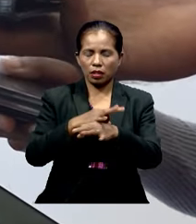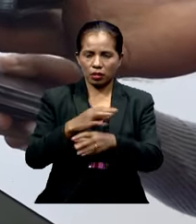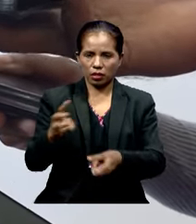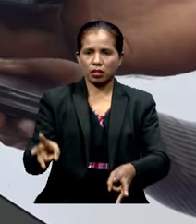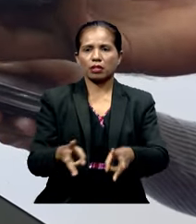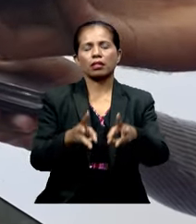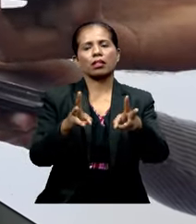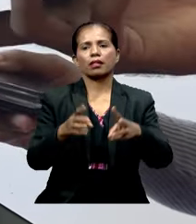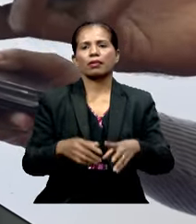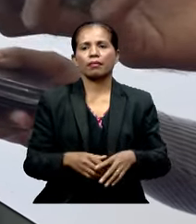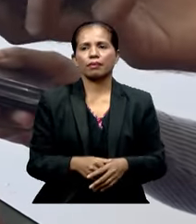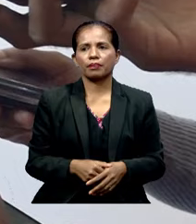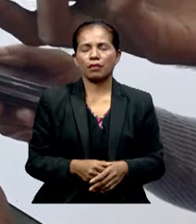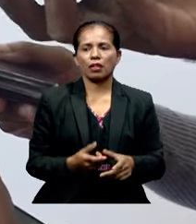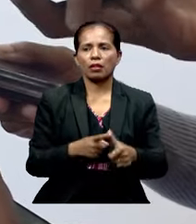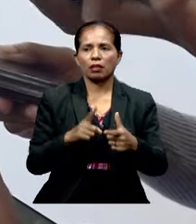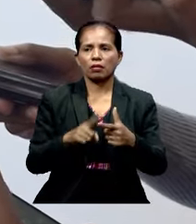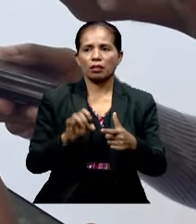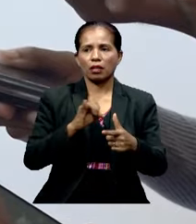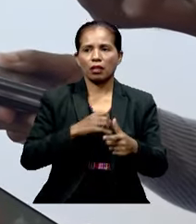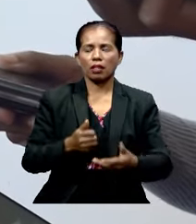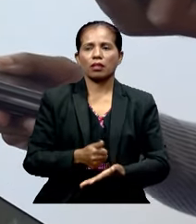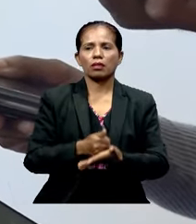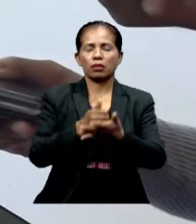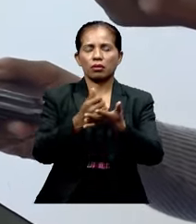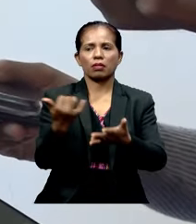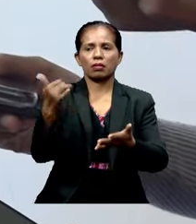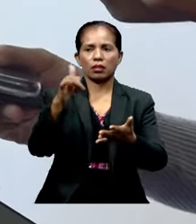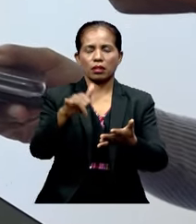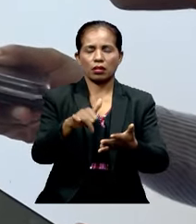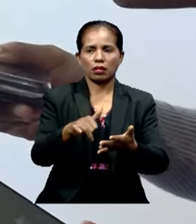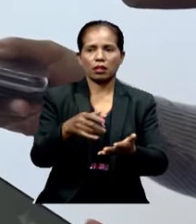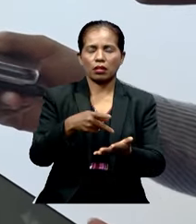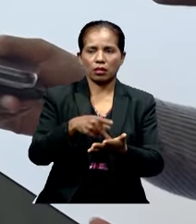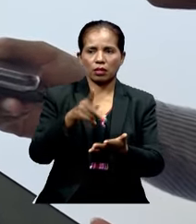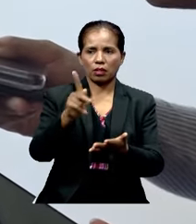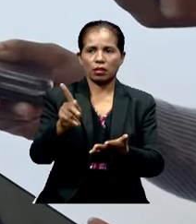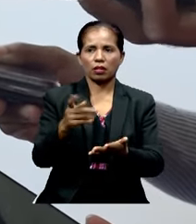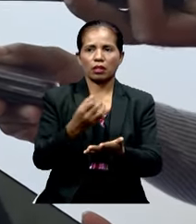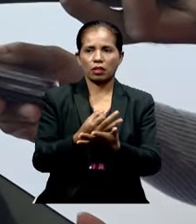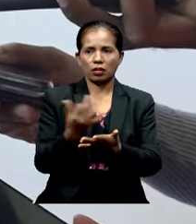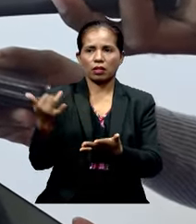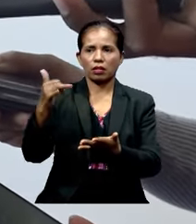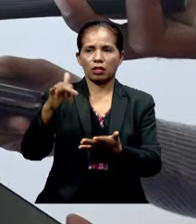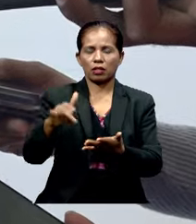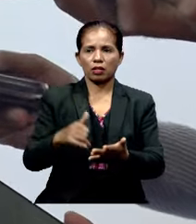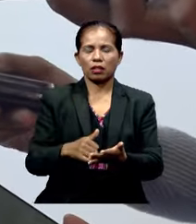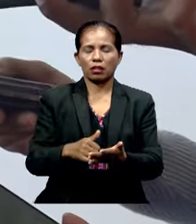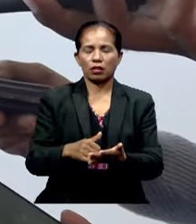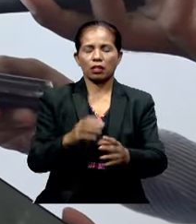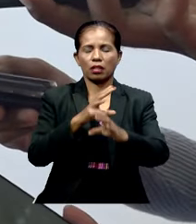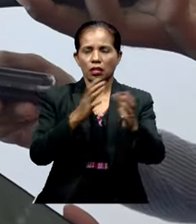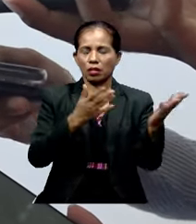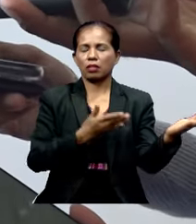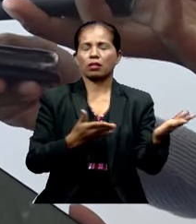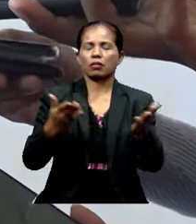estrada. Depois, uma alfa, tudo, um ituam, sira, selo, osso, rumo, para selo, traco. Lori, rejeno,